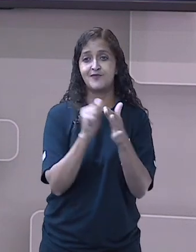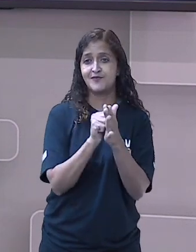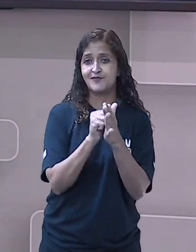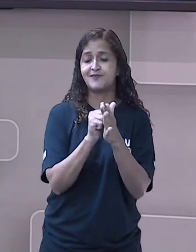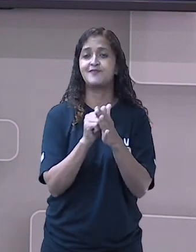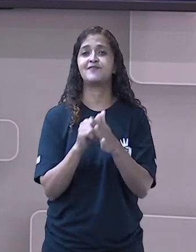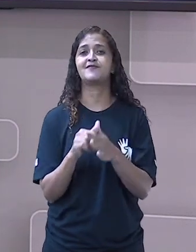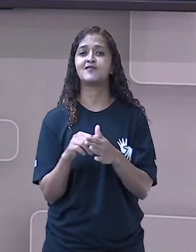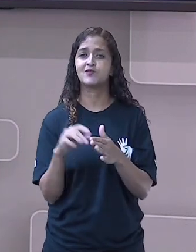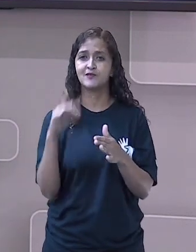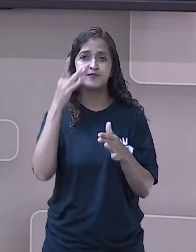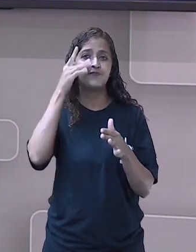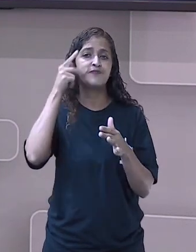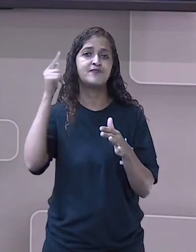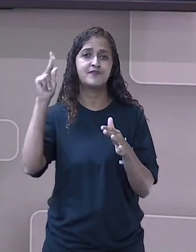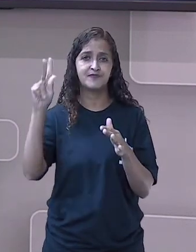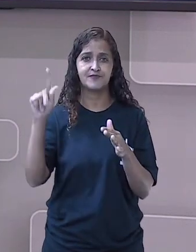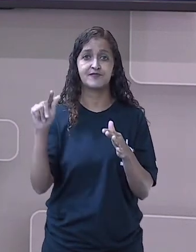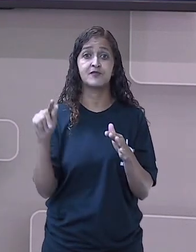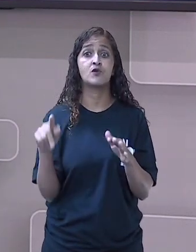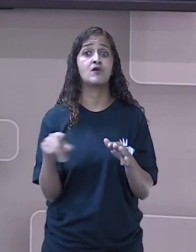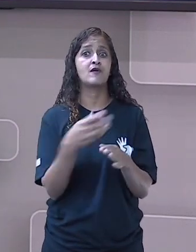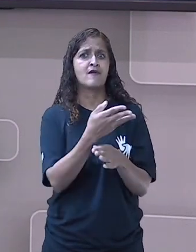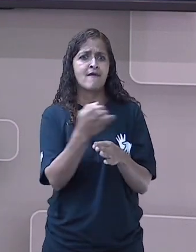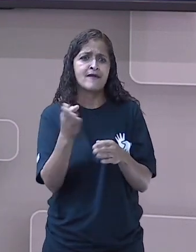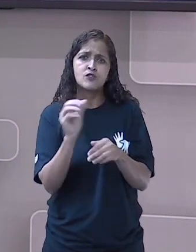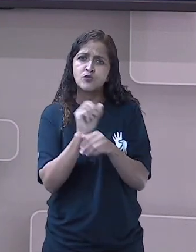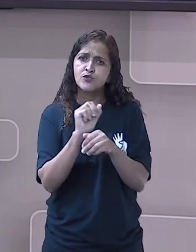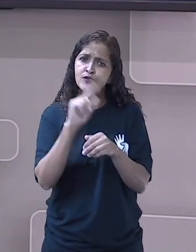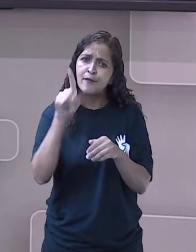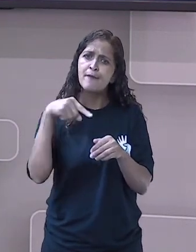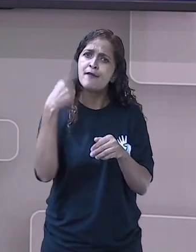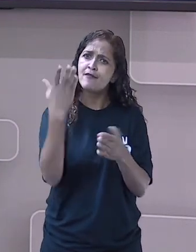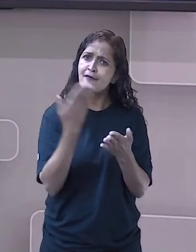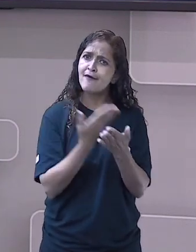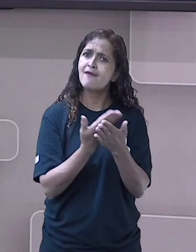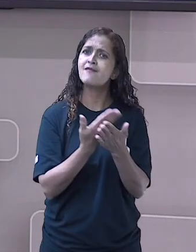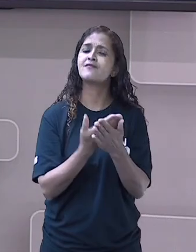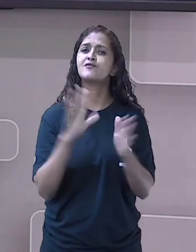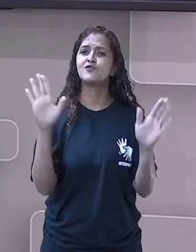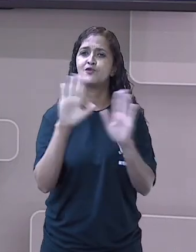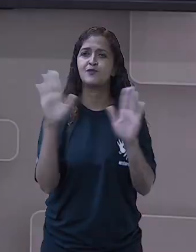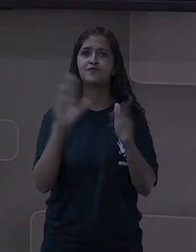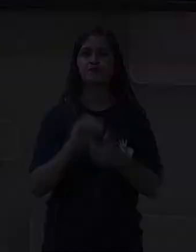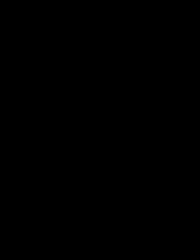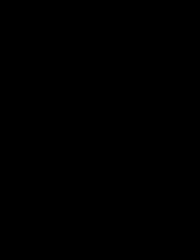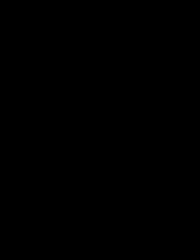no YouTube, SMED-GV. Eu aguardo você numa próxima aula. Tchau!